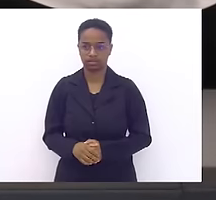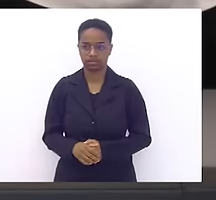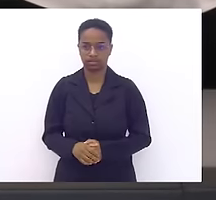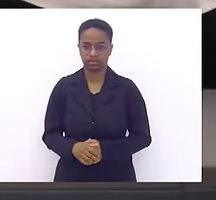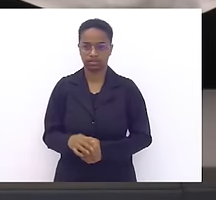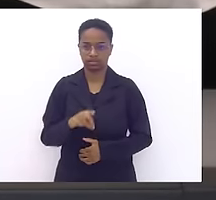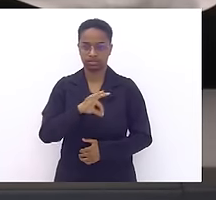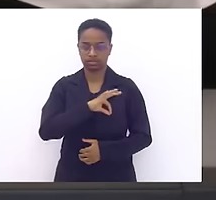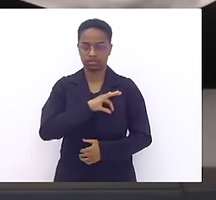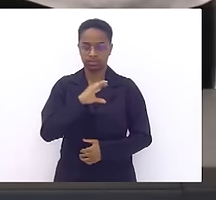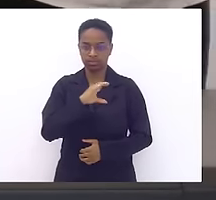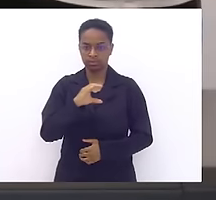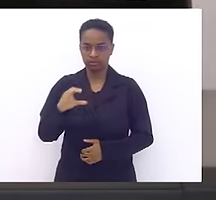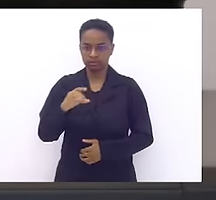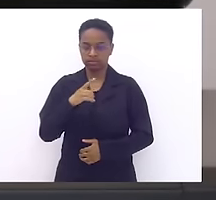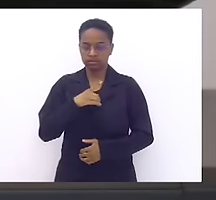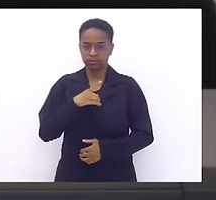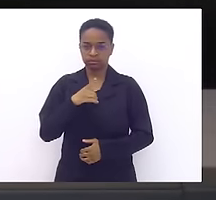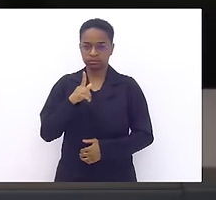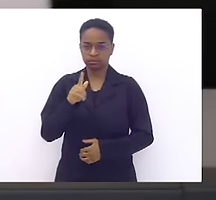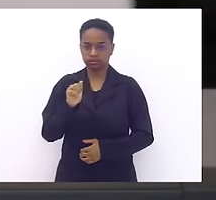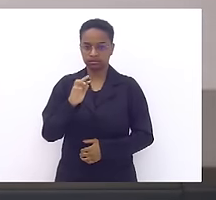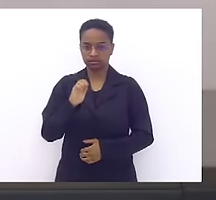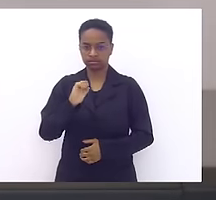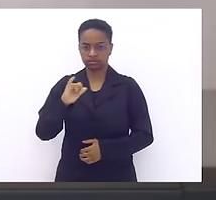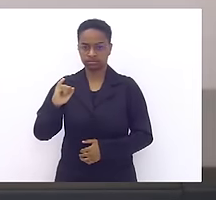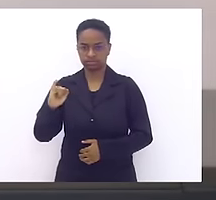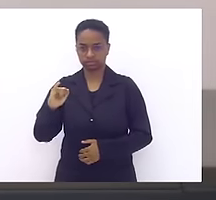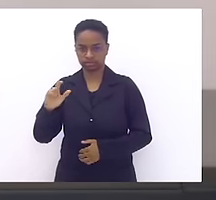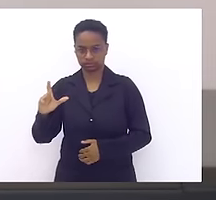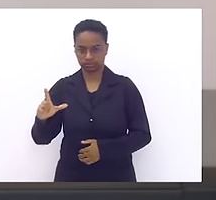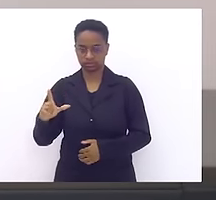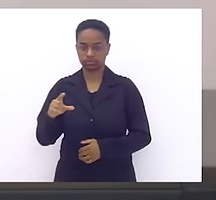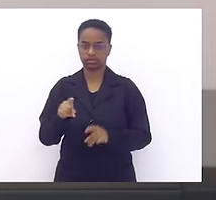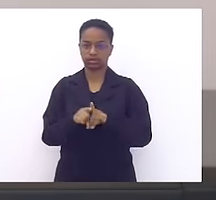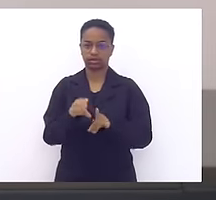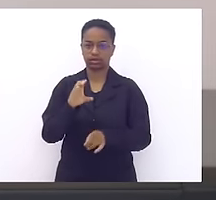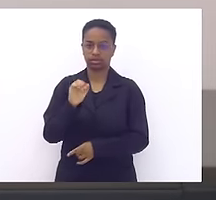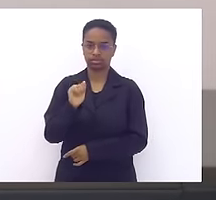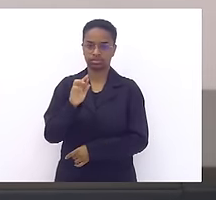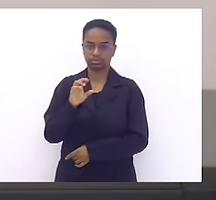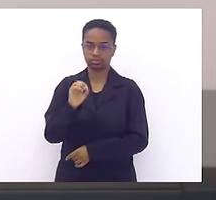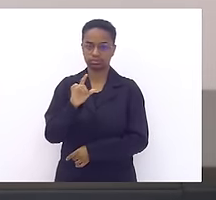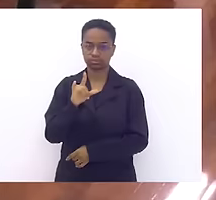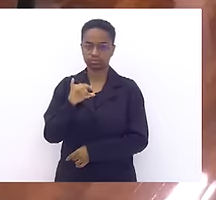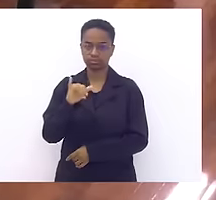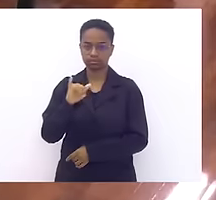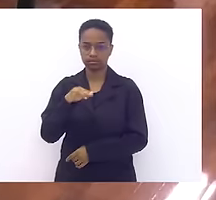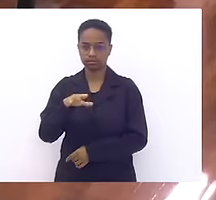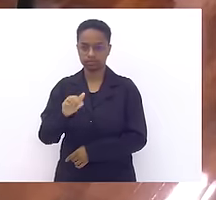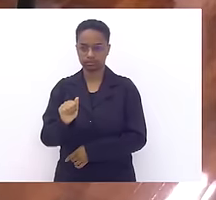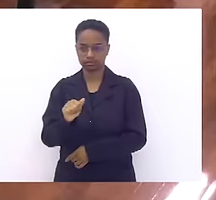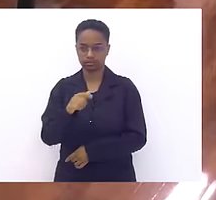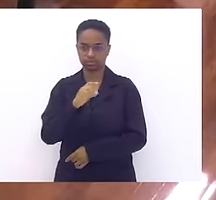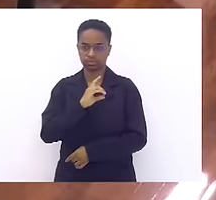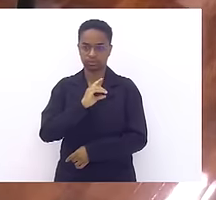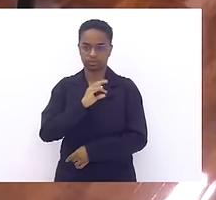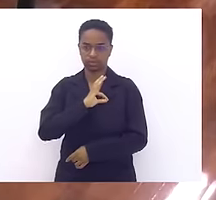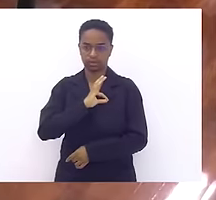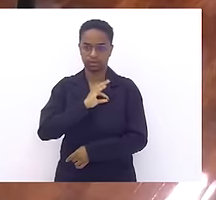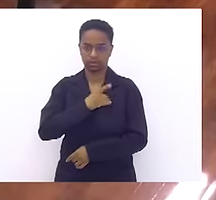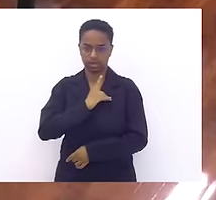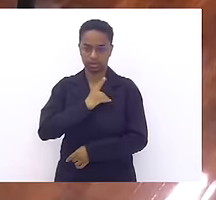Polícia Civil tá o Dr Gabriel Fernando e a delegada Doutora Carolina Cavalcante delegada da Draco